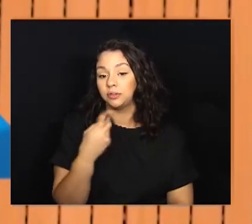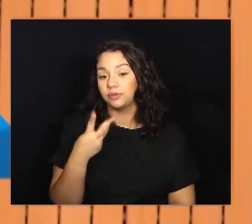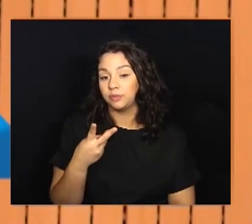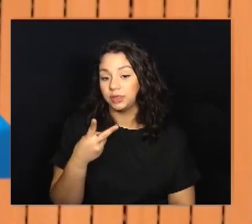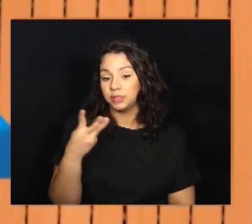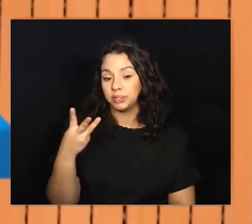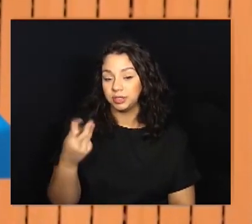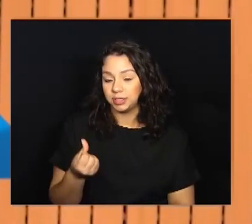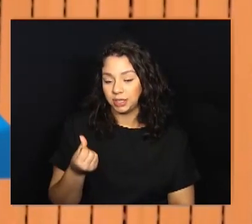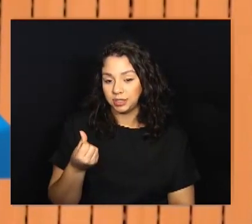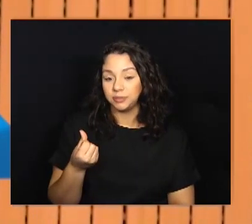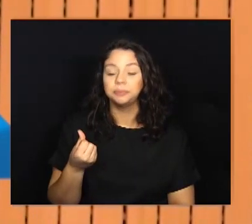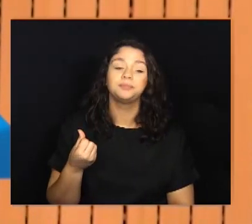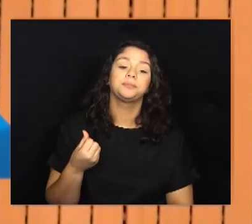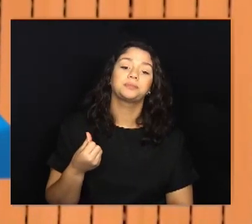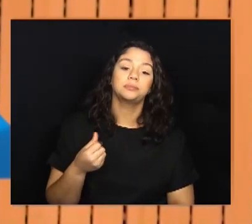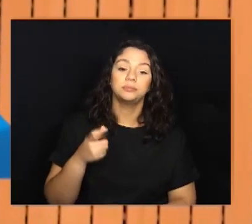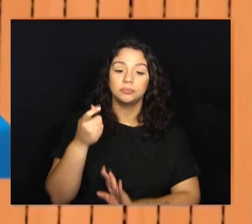126/2023, processo